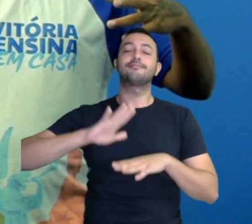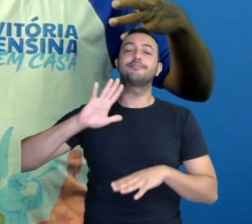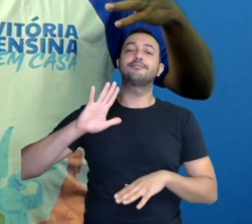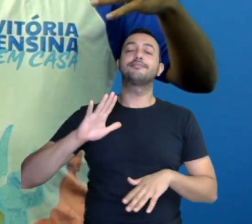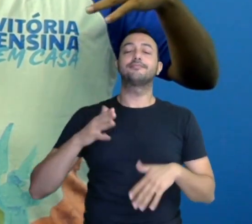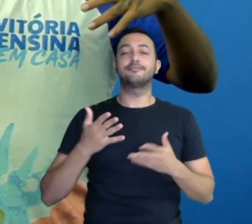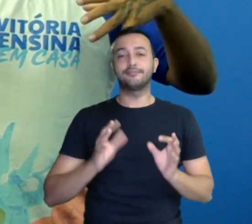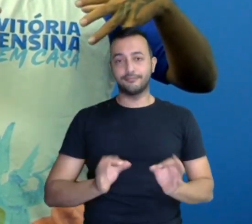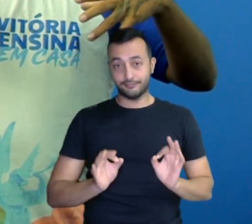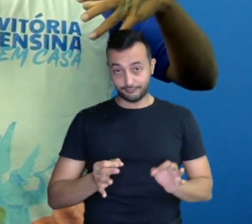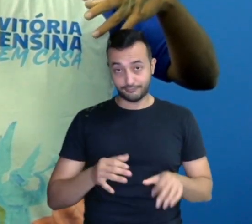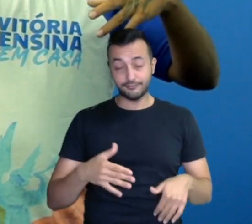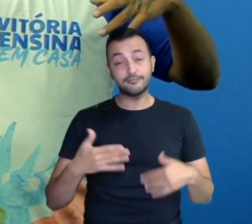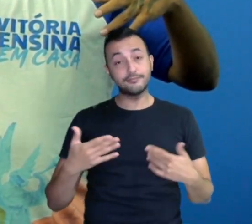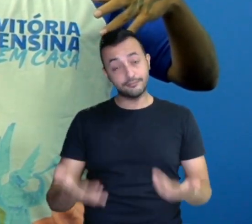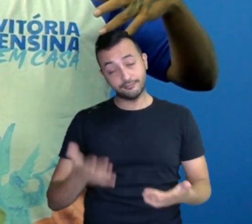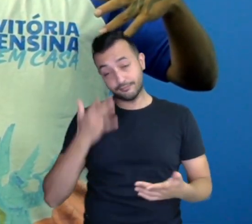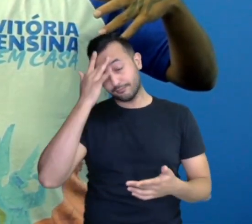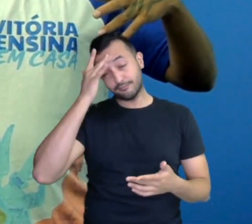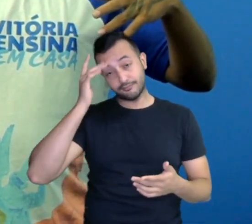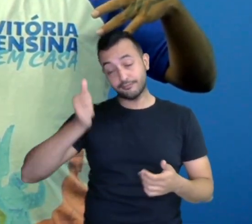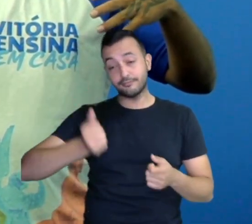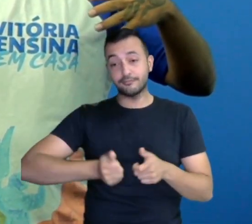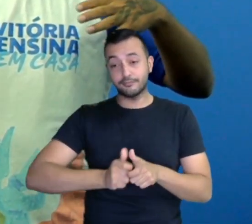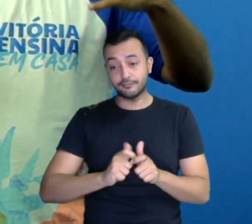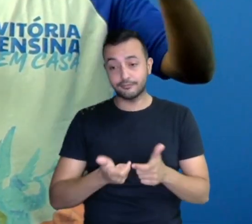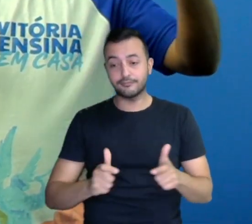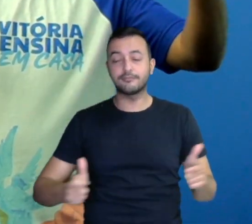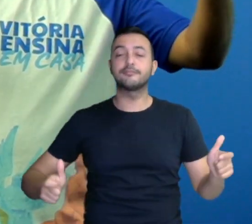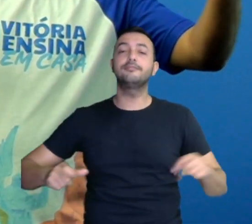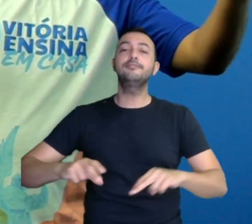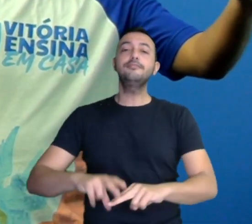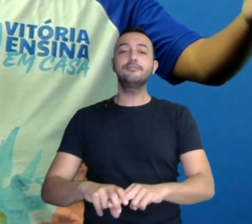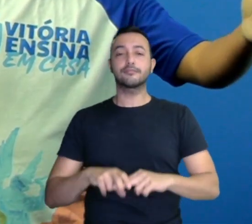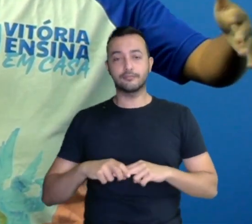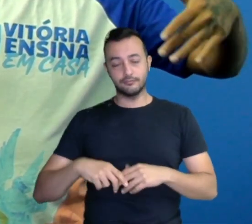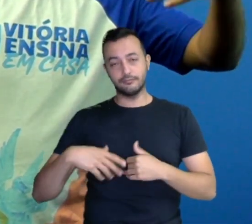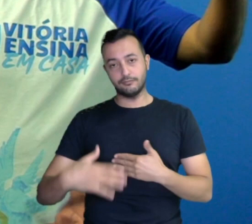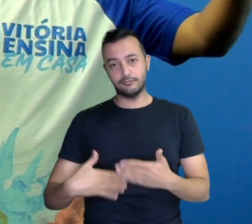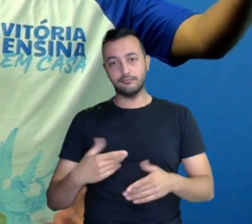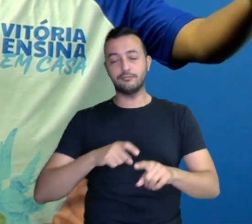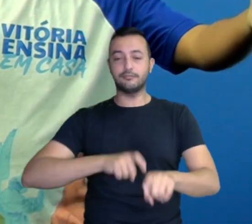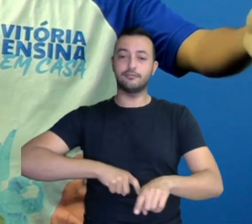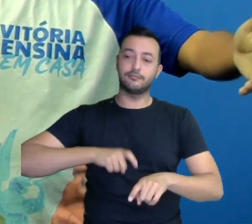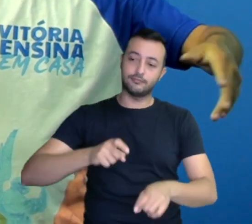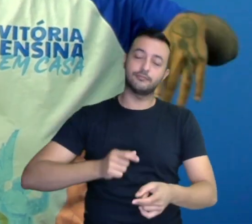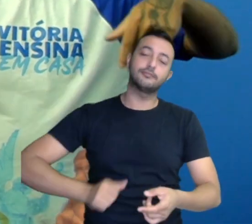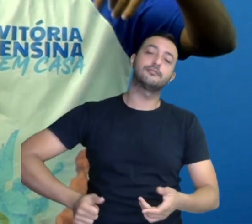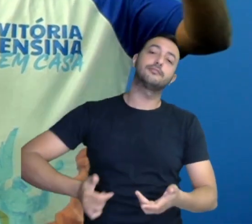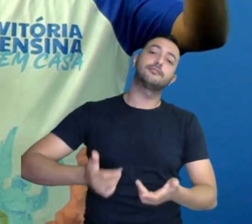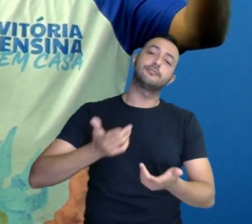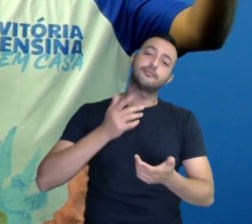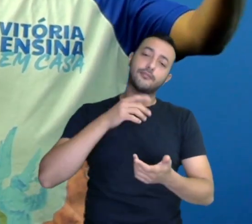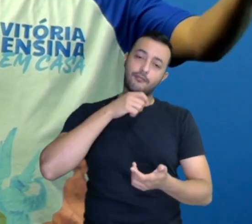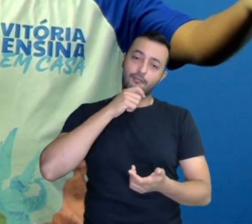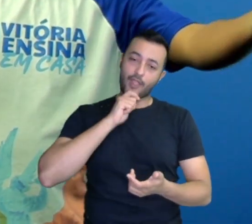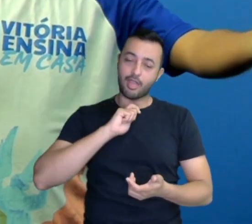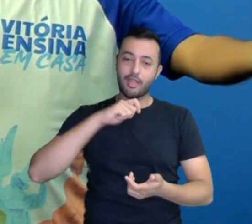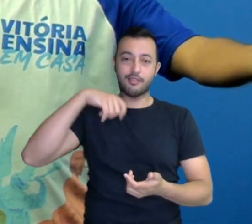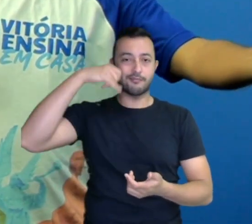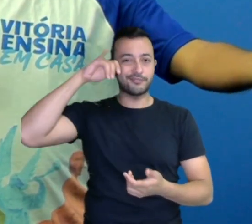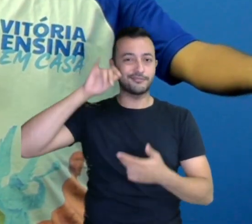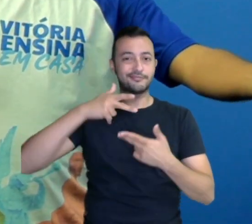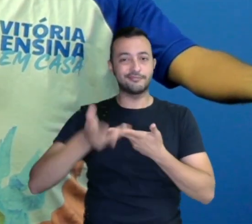mais, certo? E aí esse número de pessoas que vão crescendo a partir do processo de agricultura, de criação de animais, das